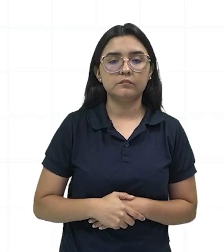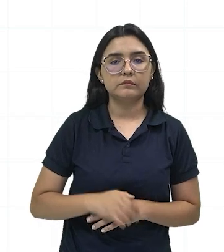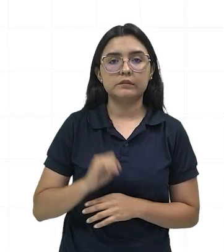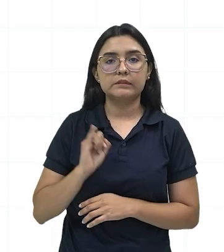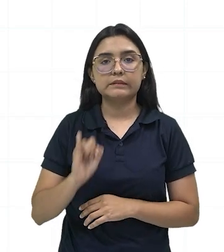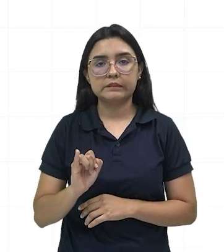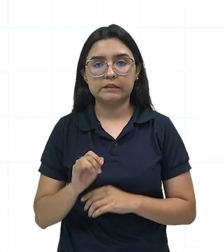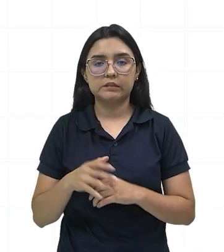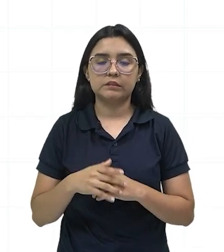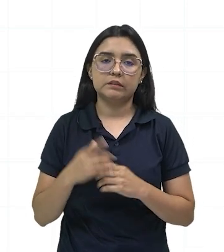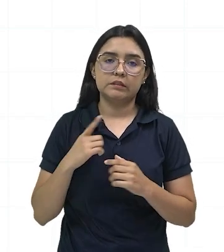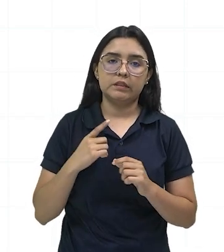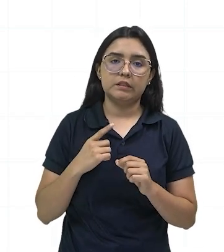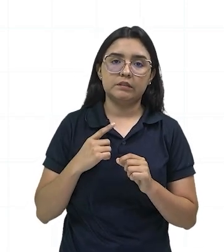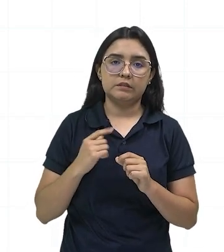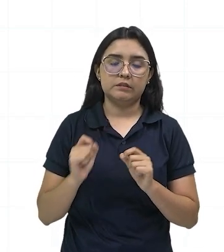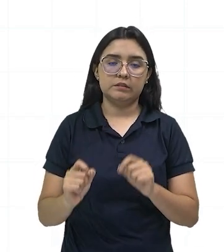eu